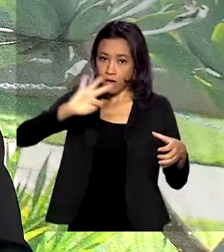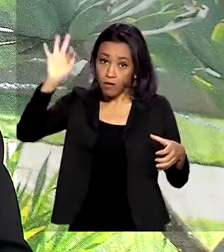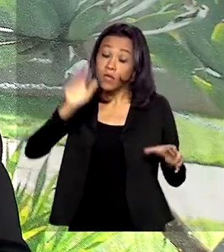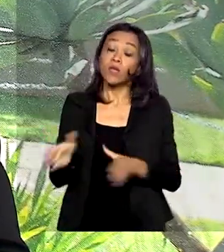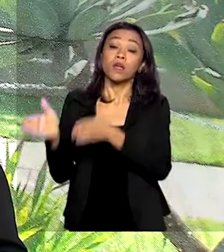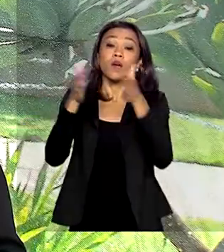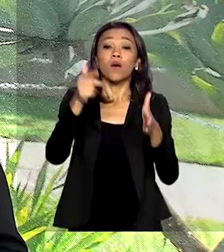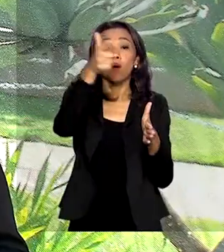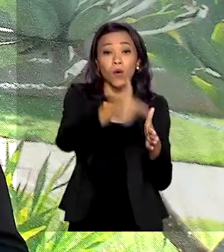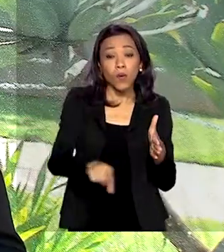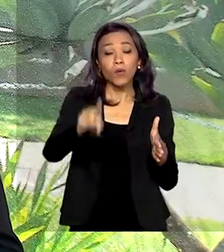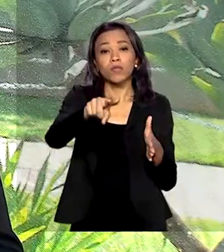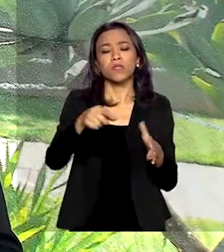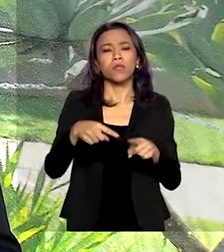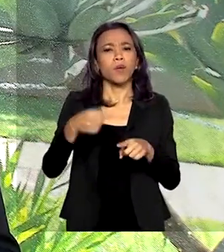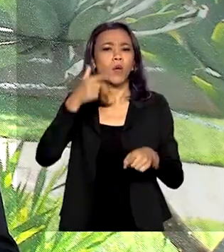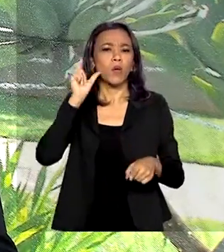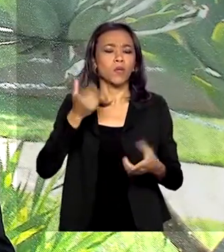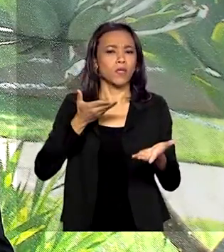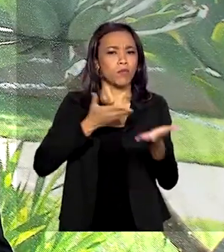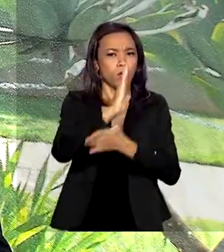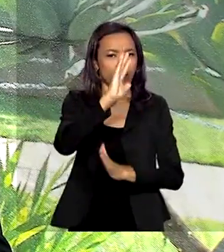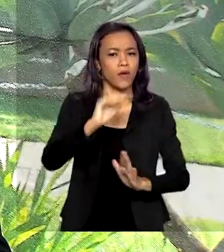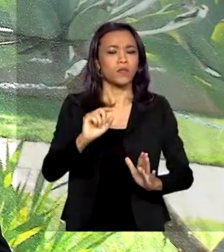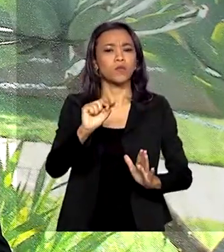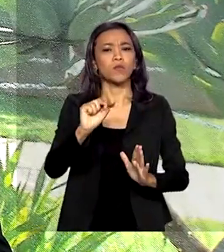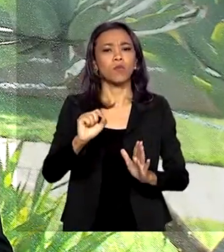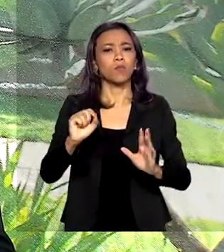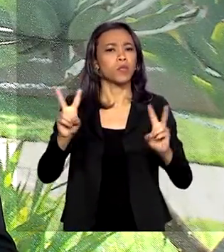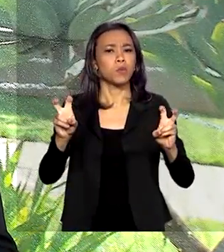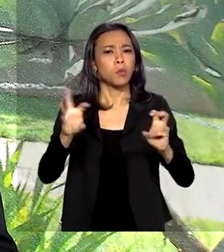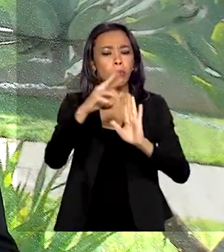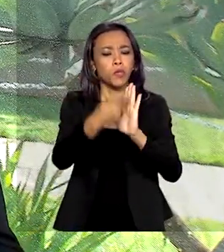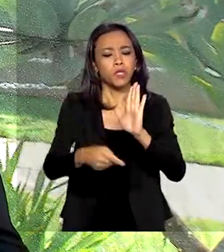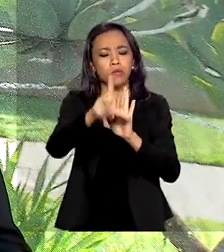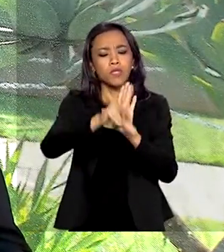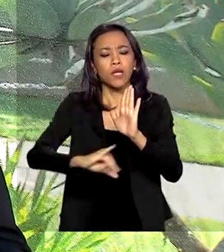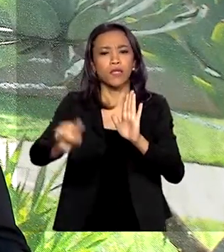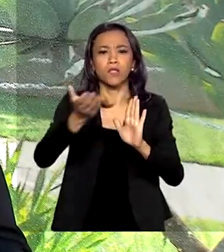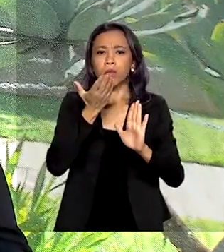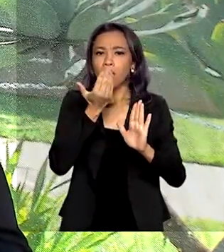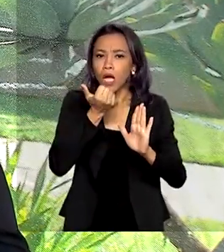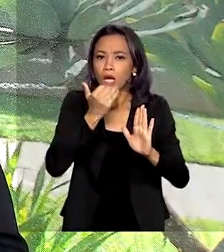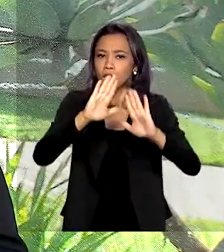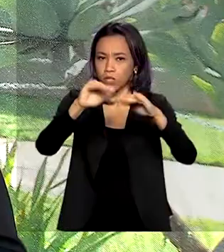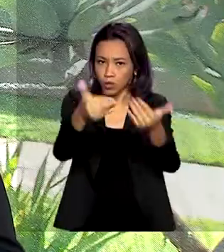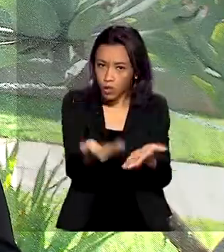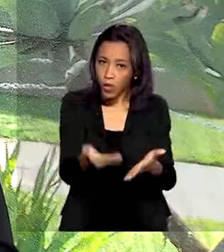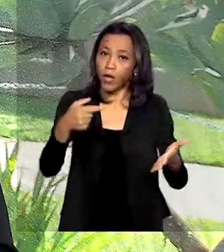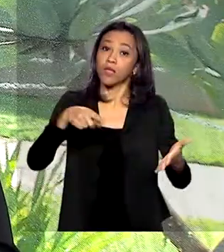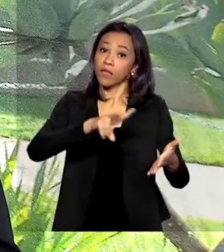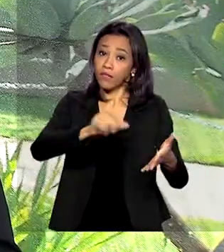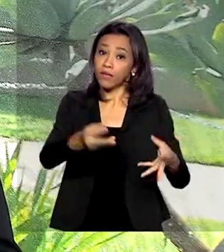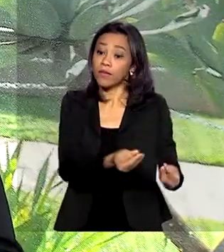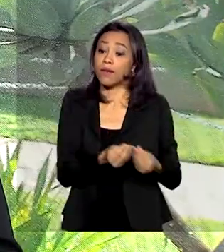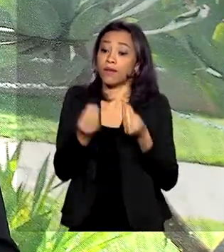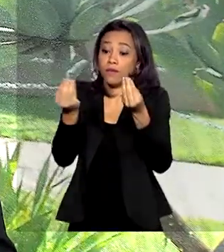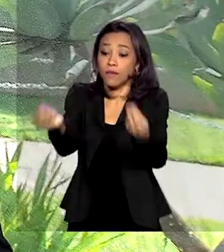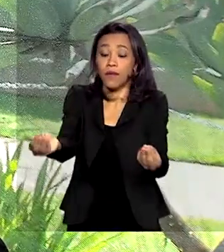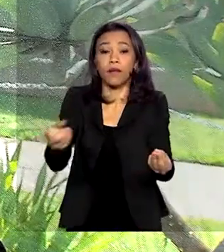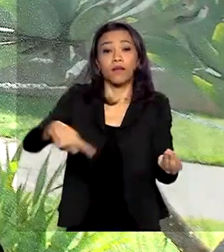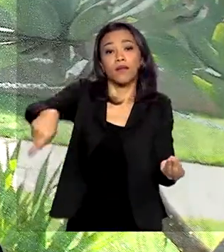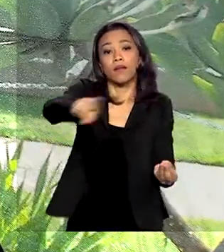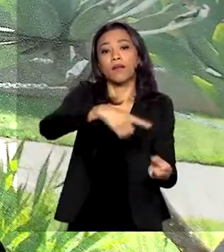ontem pelo Senado Federal de um projeto de lei sobre merenda escolar. Os alimentos devem ser entregues diretamente às